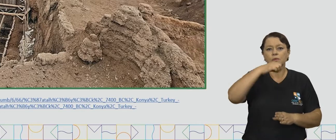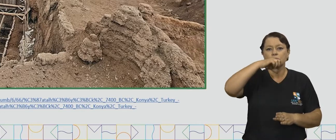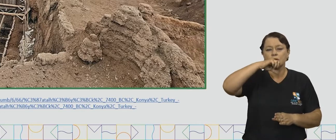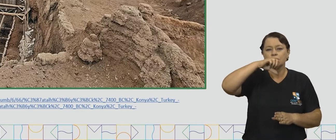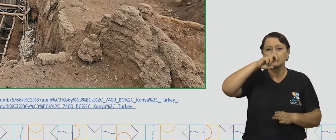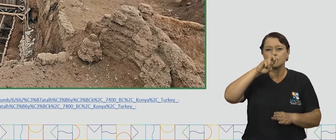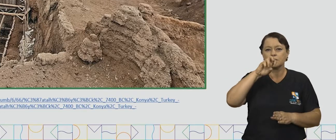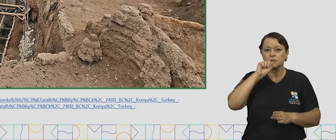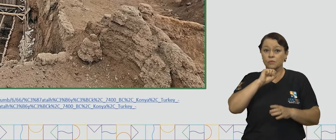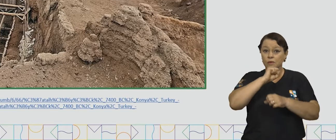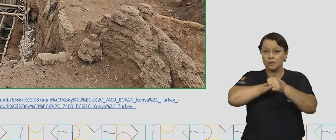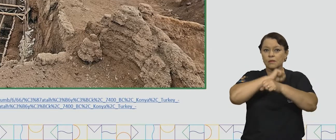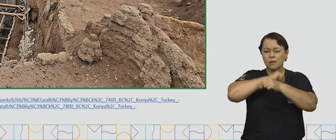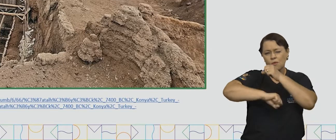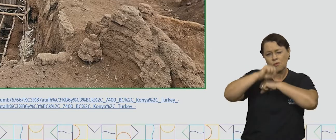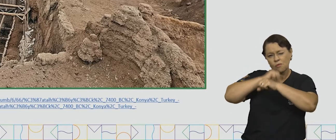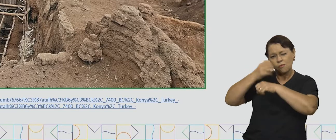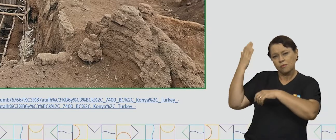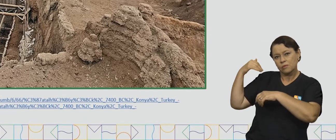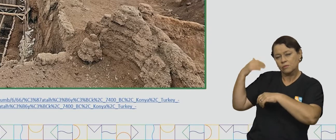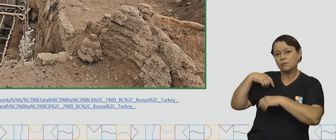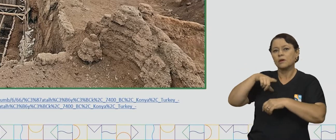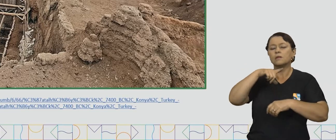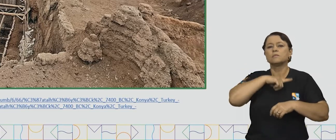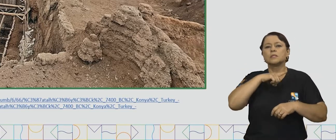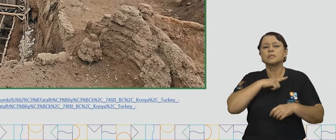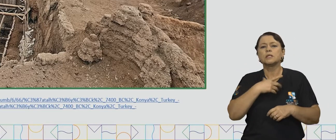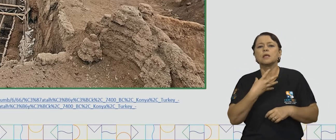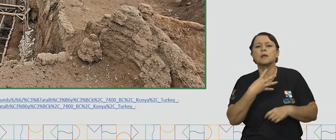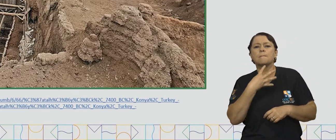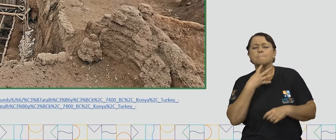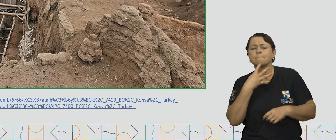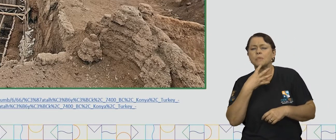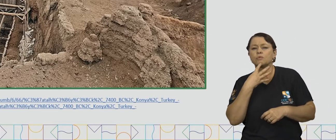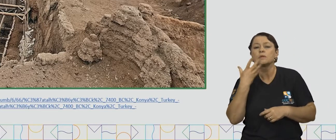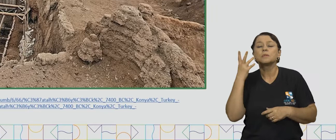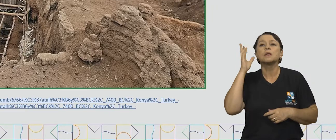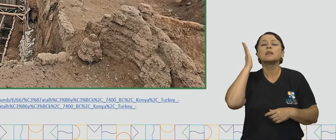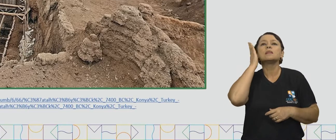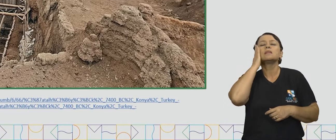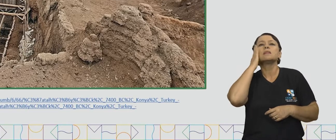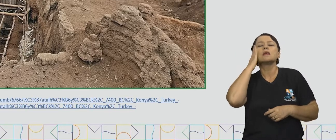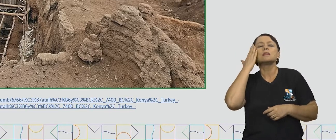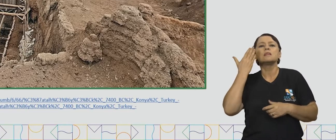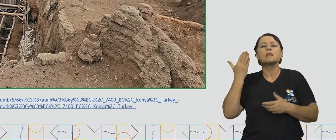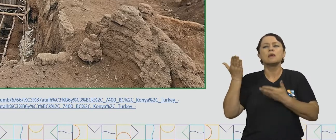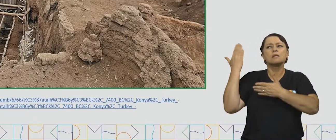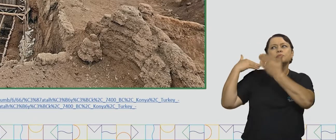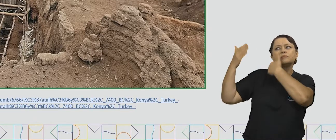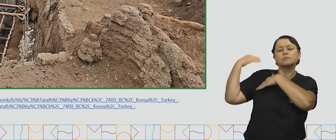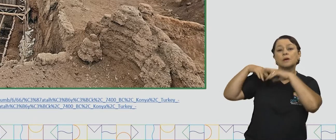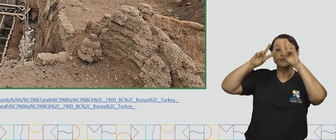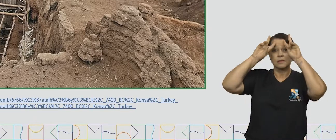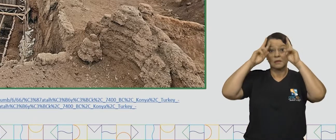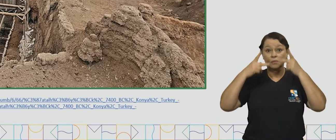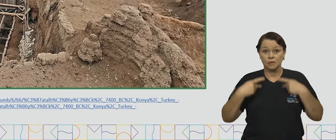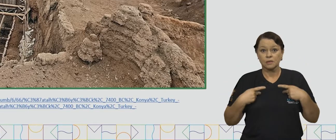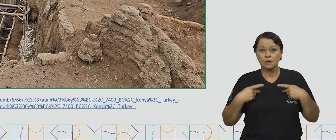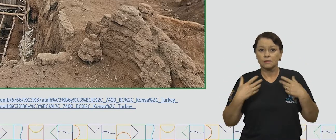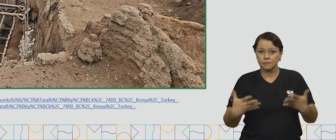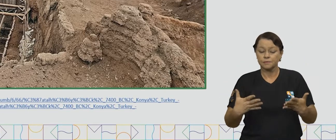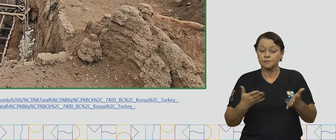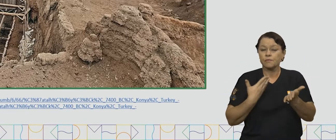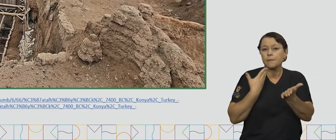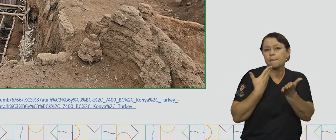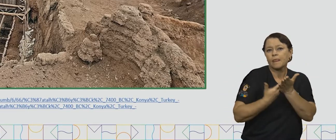1958, mas de lá para cá ainda gera bons conhecimentos sobre o passado da humanidade. pois, segundo os estudos, essa cidade